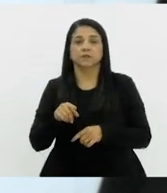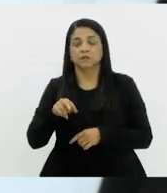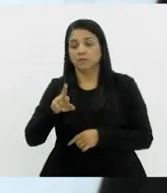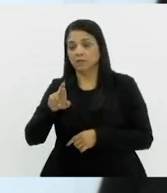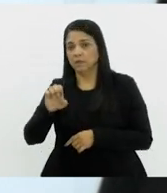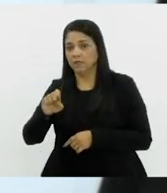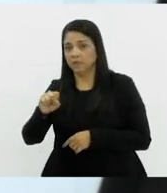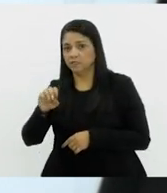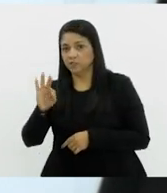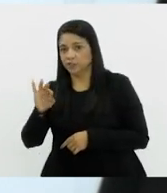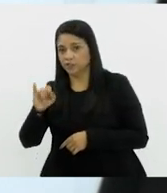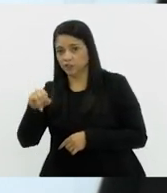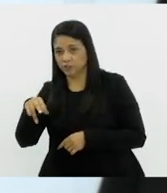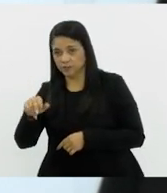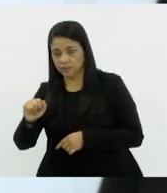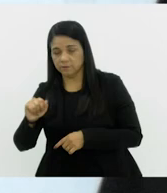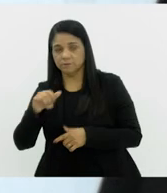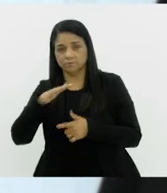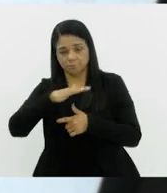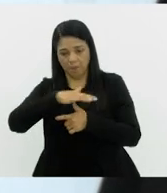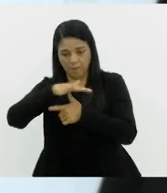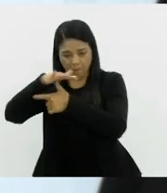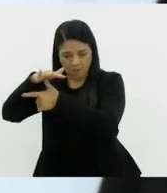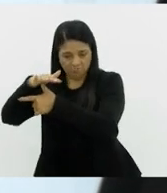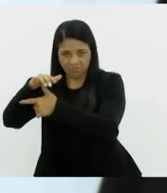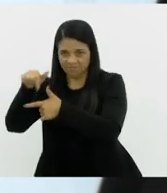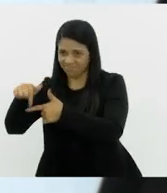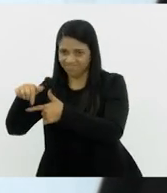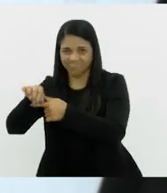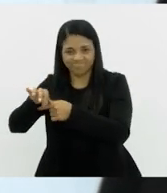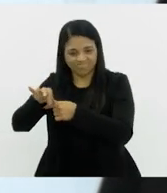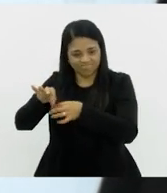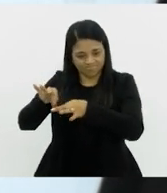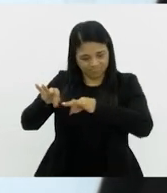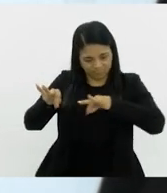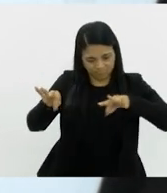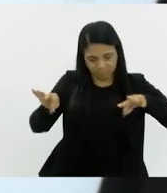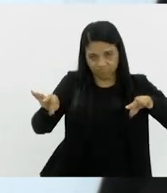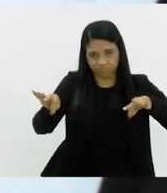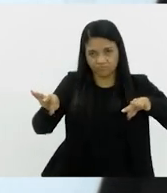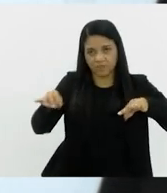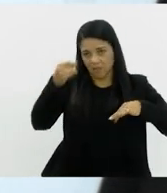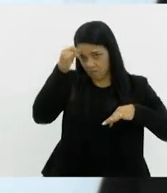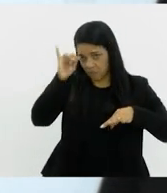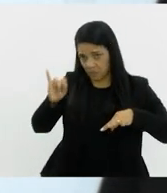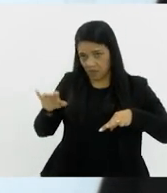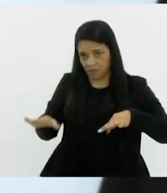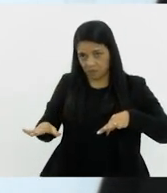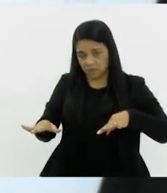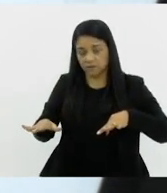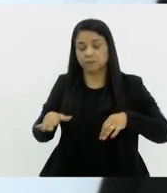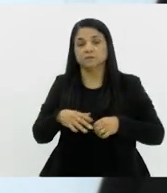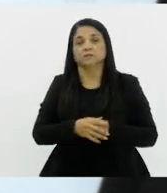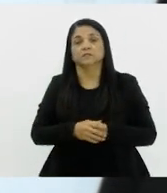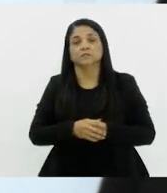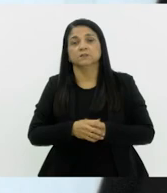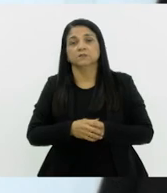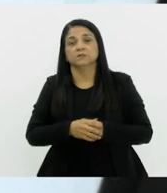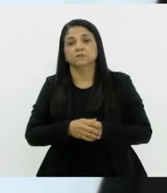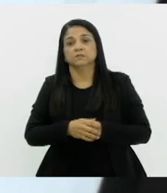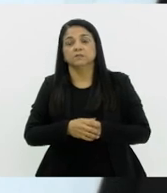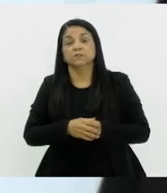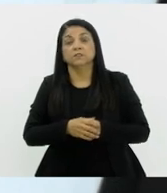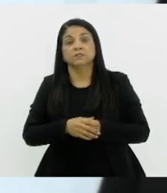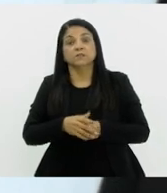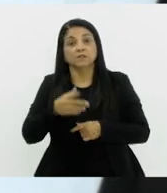para todos os efeitos, pela massa do Joá, portanto, deixando de passar aqui por cima. Lembrando que todas as